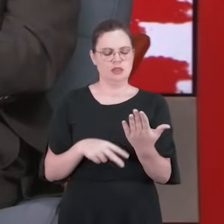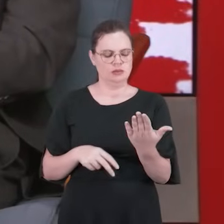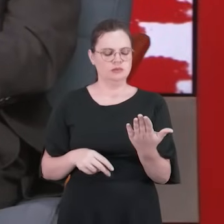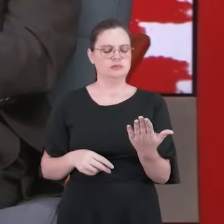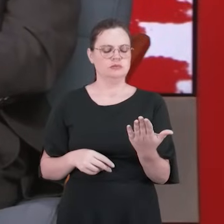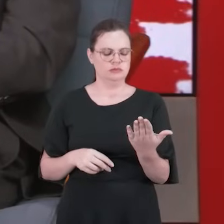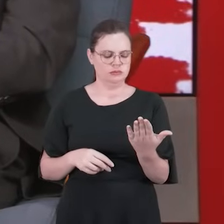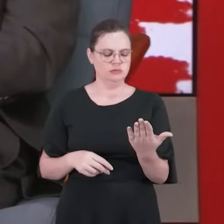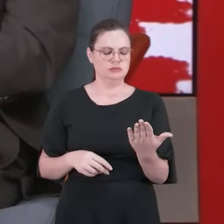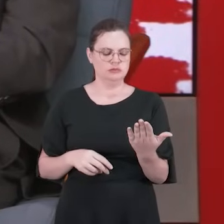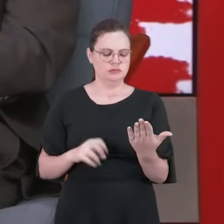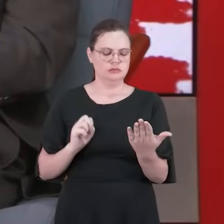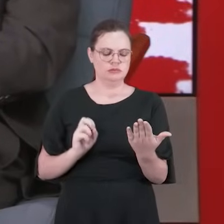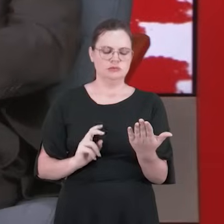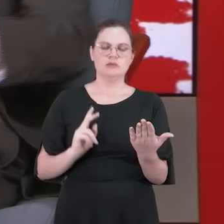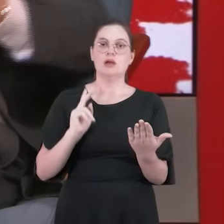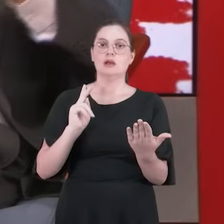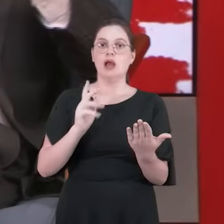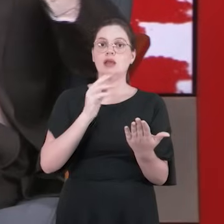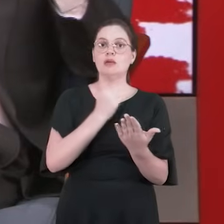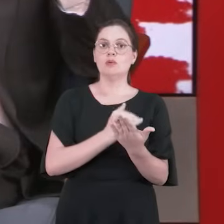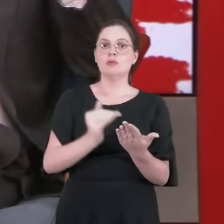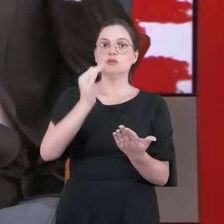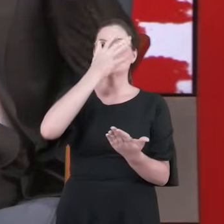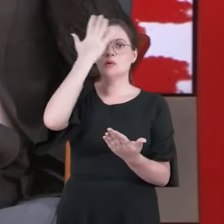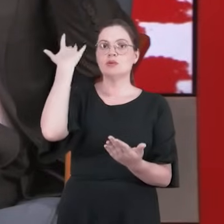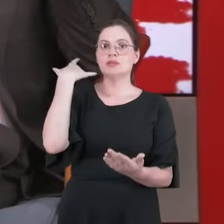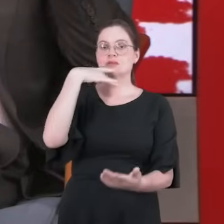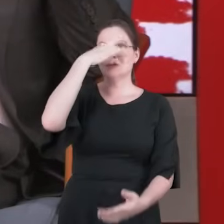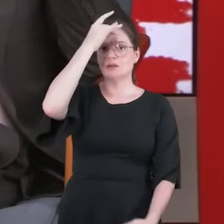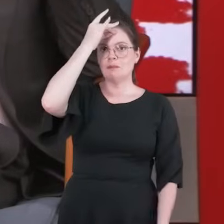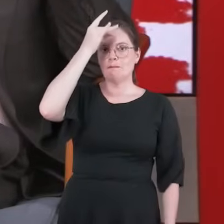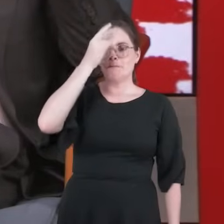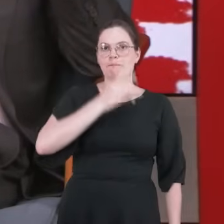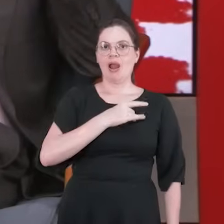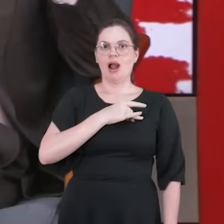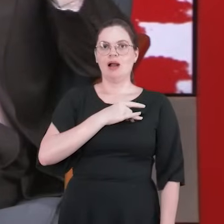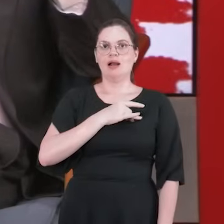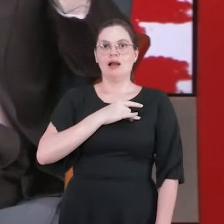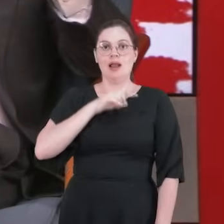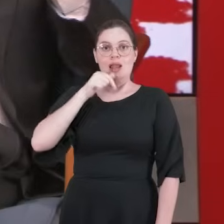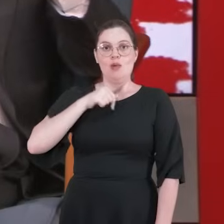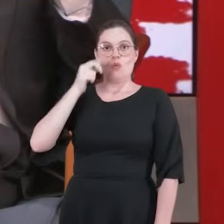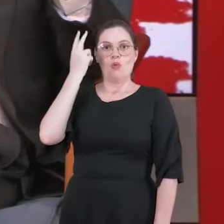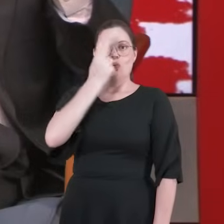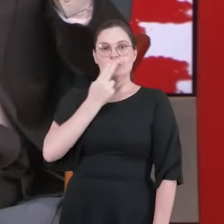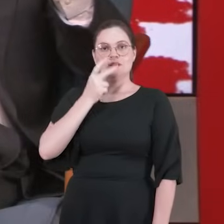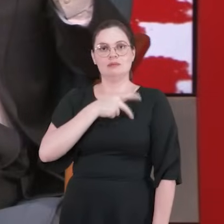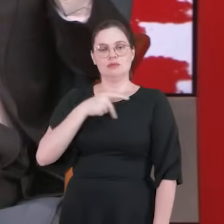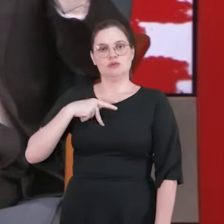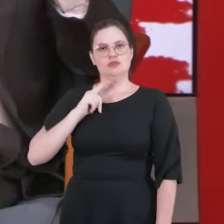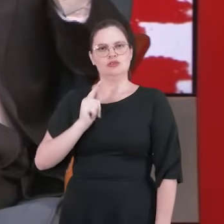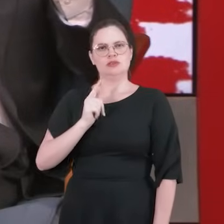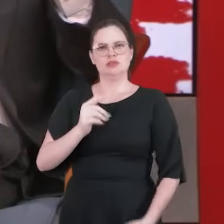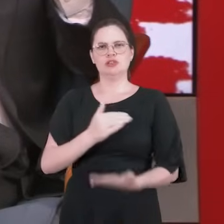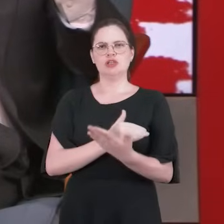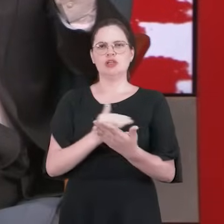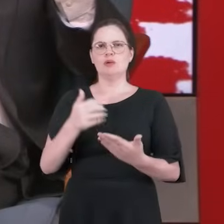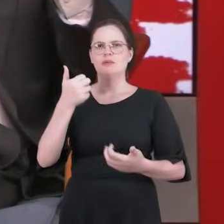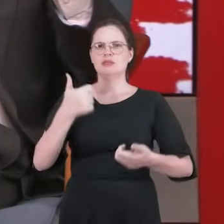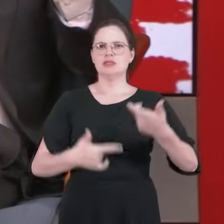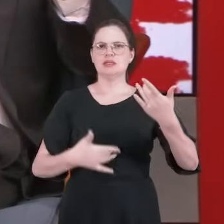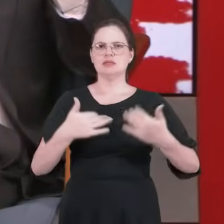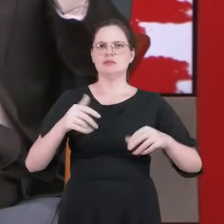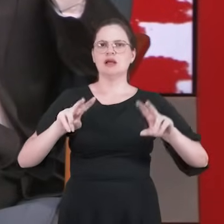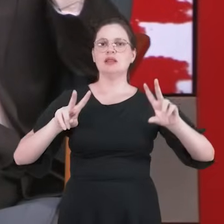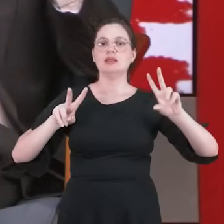claro, pela operação do Espírito Santo, começa a desenvolver um tema. E o primeiro tema que